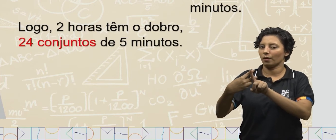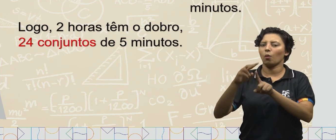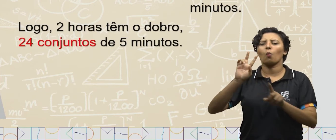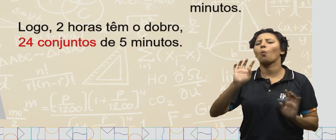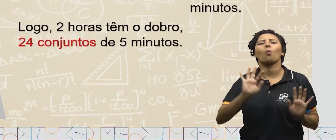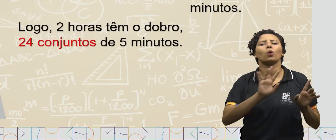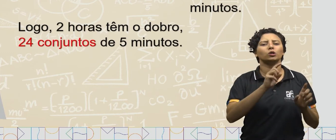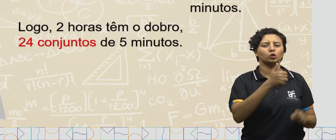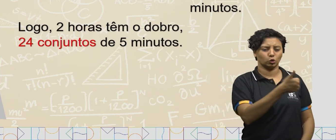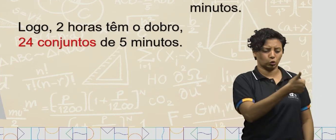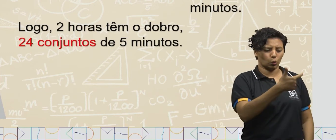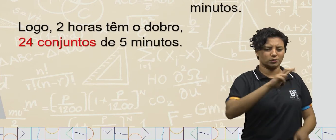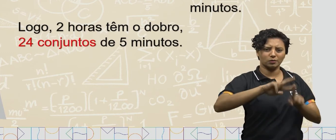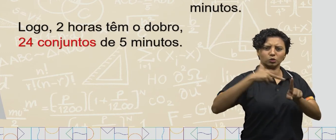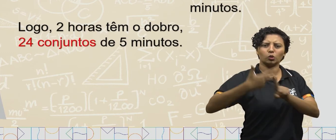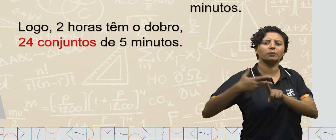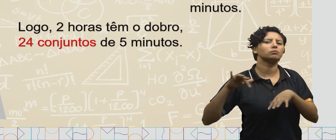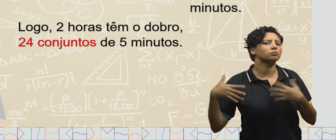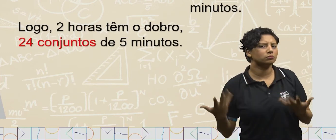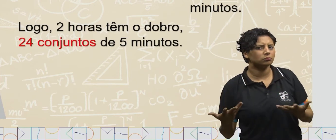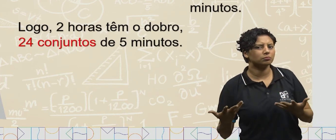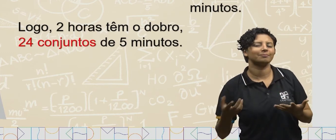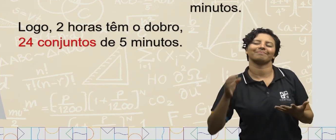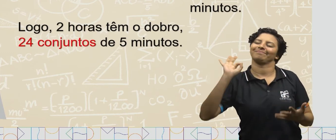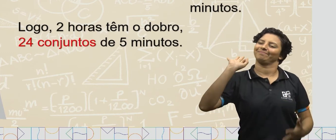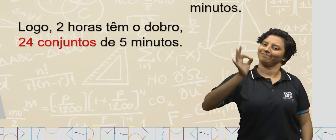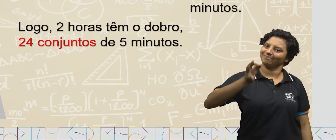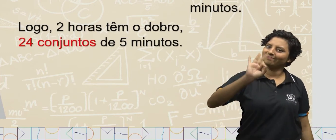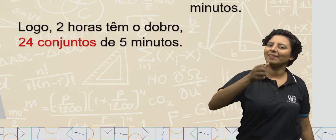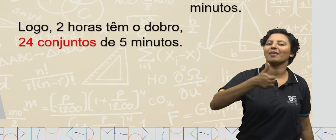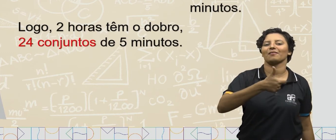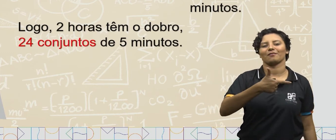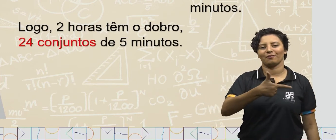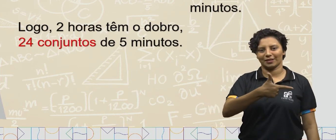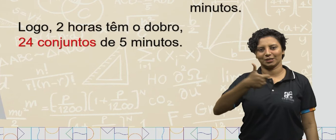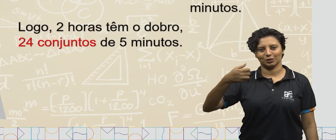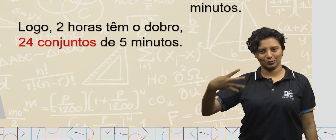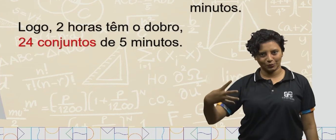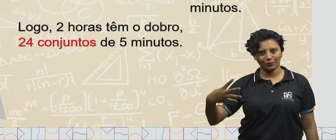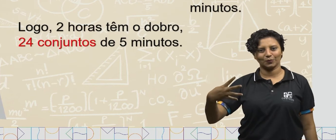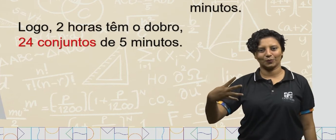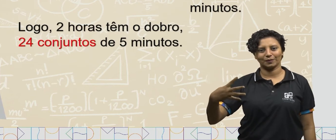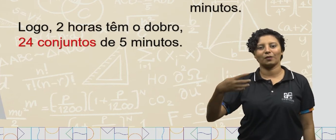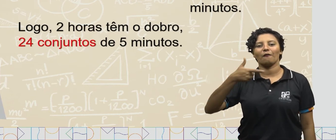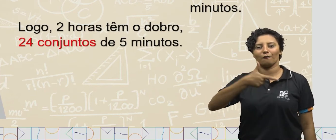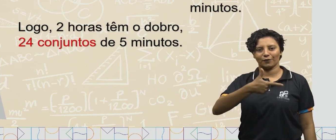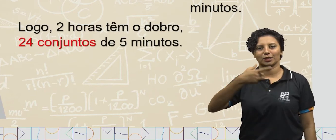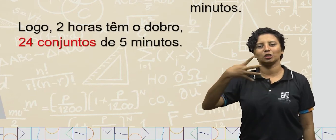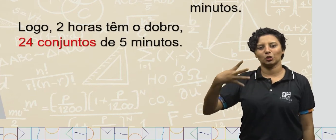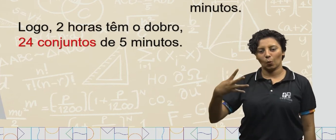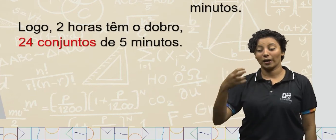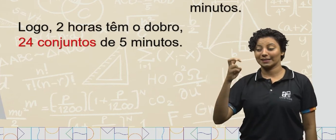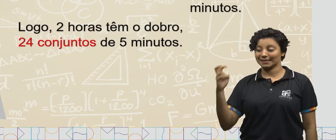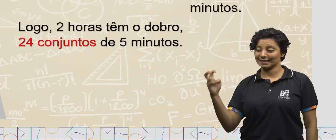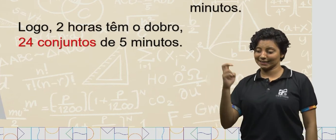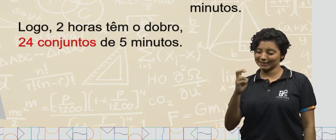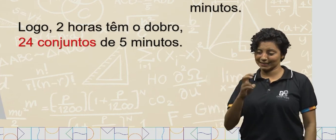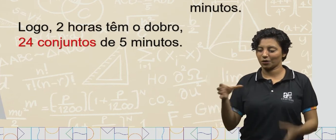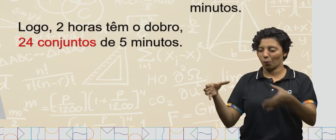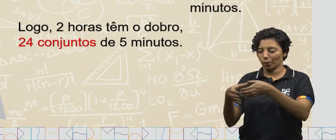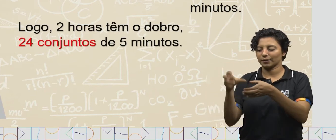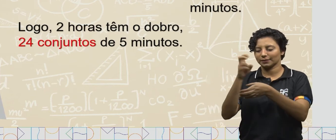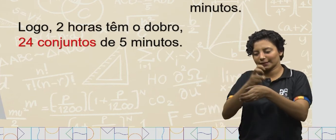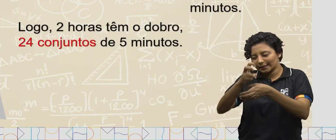é o dobro de 12? Muito bem, 24. 24 conjuntos de 5